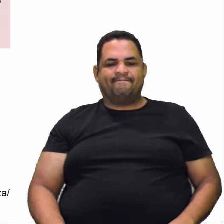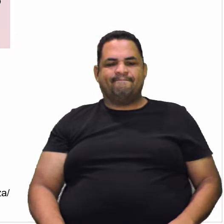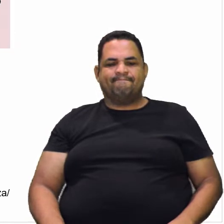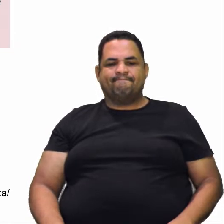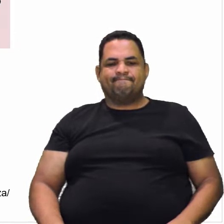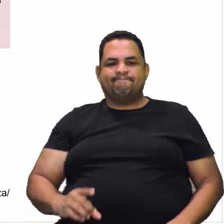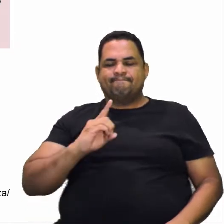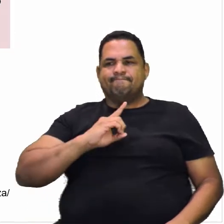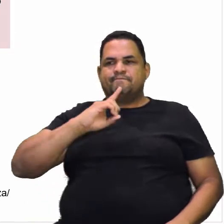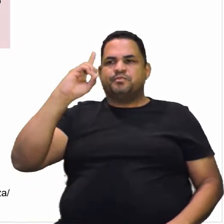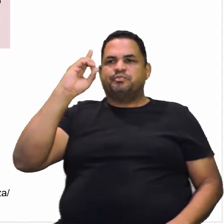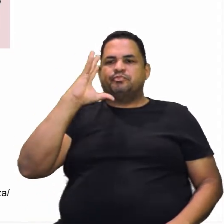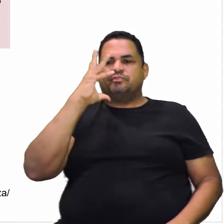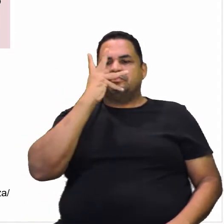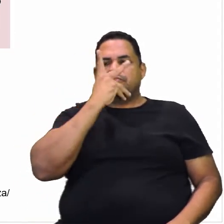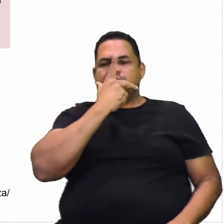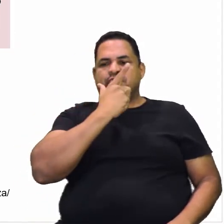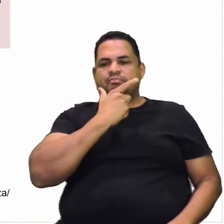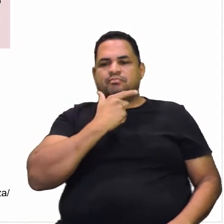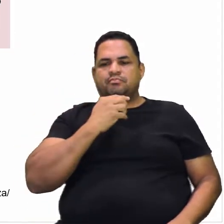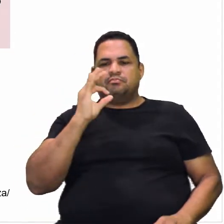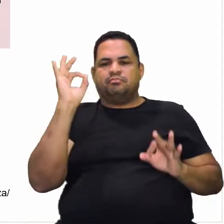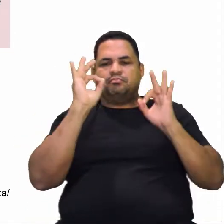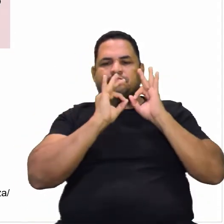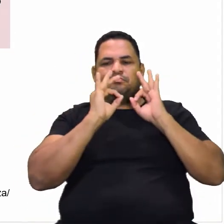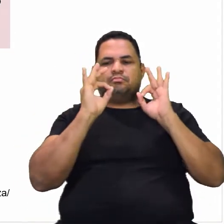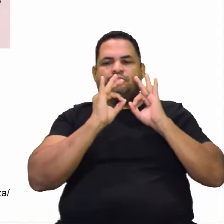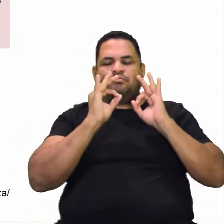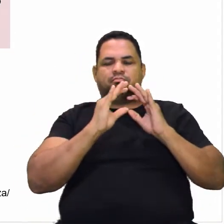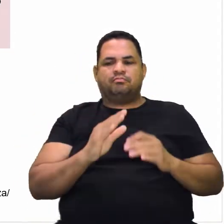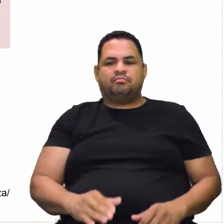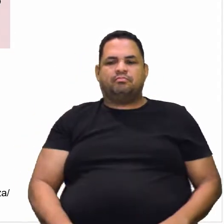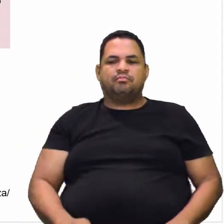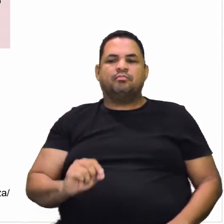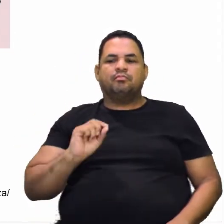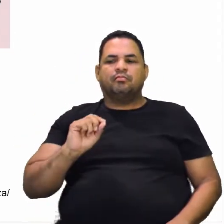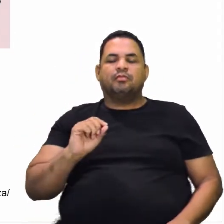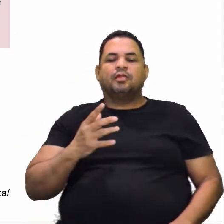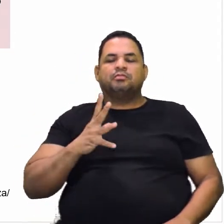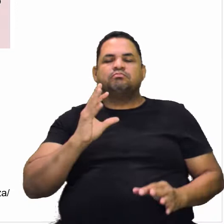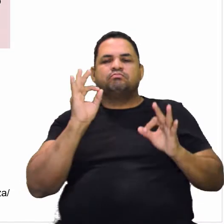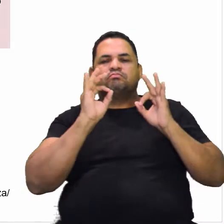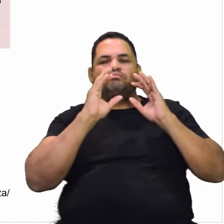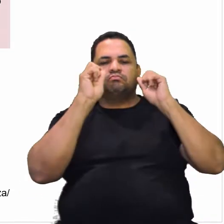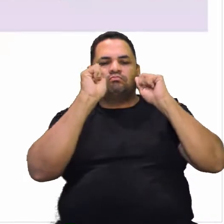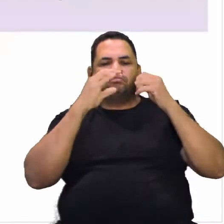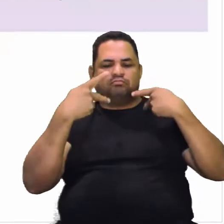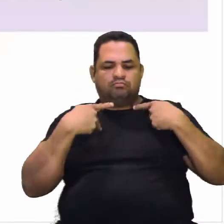Deuses da beleza aí, ó. O que seria esse belo corpo?